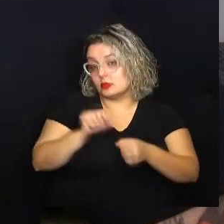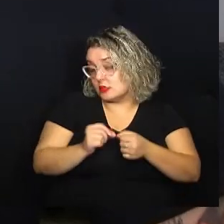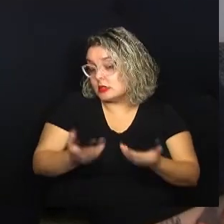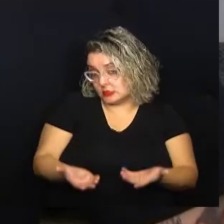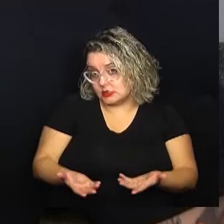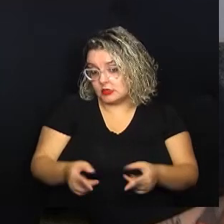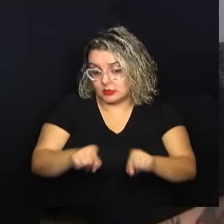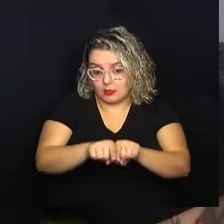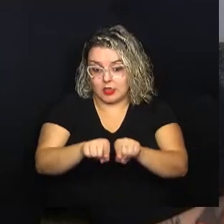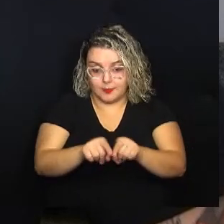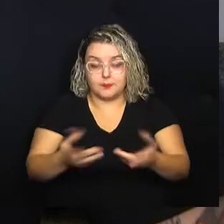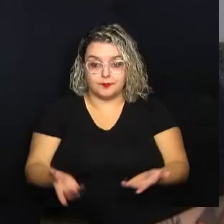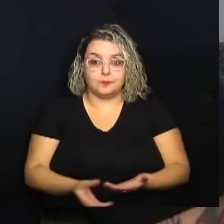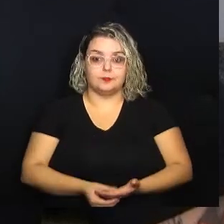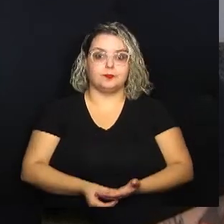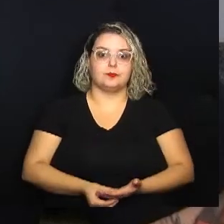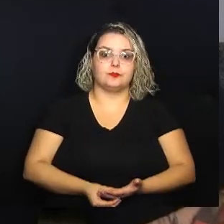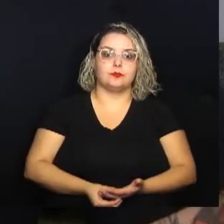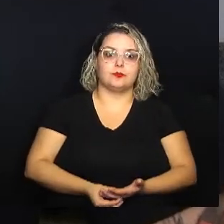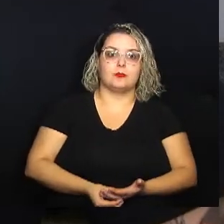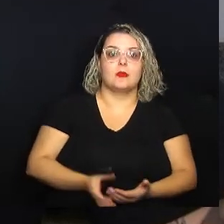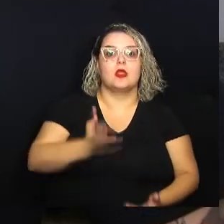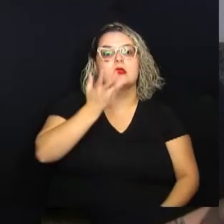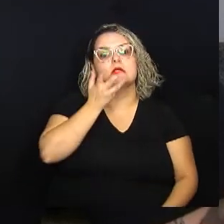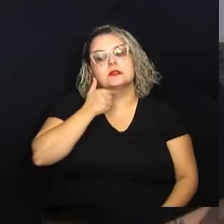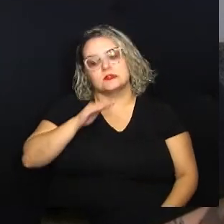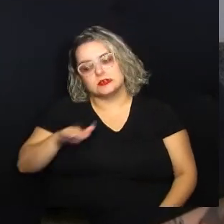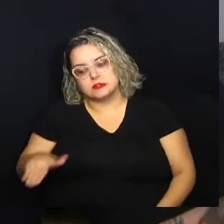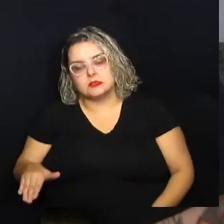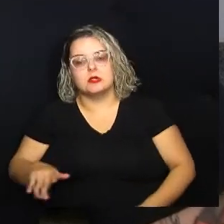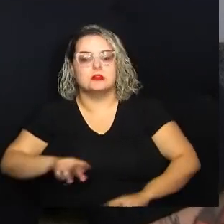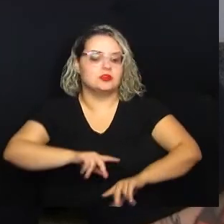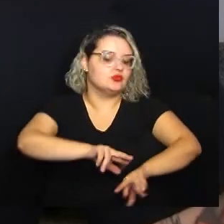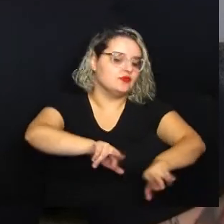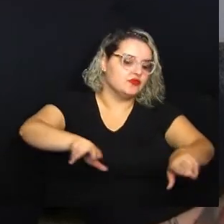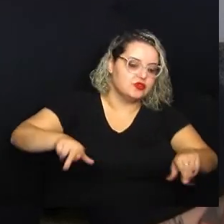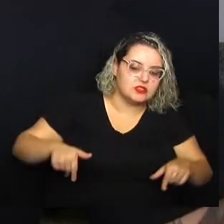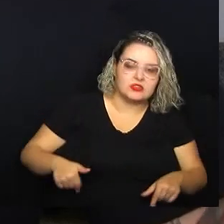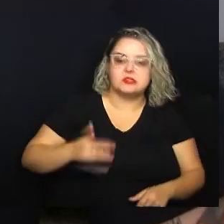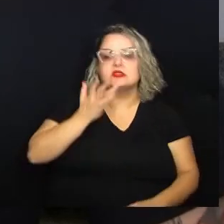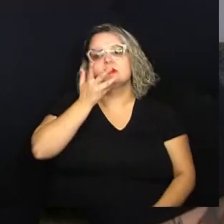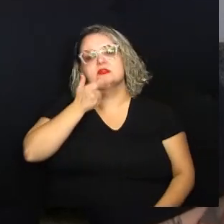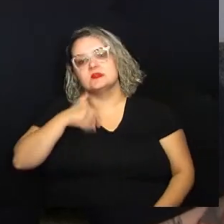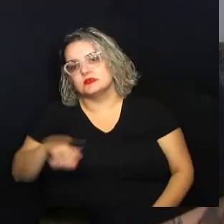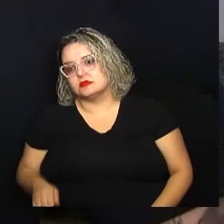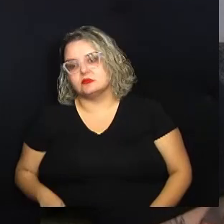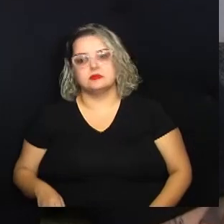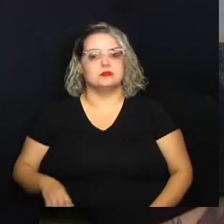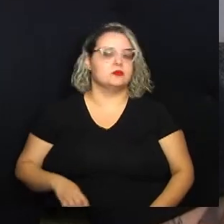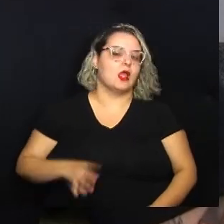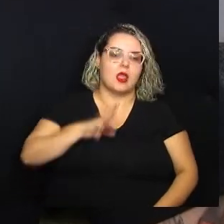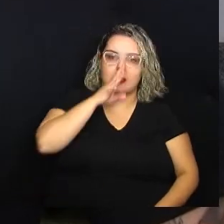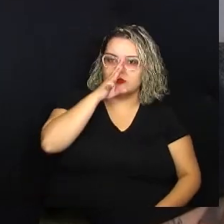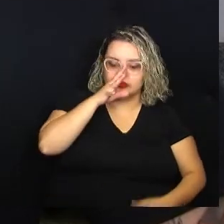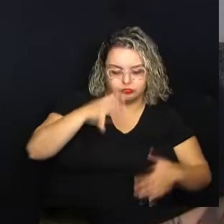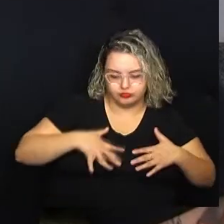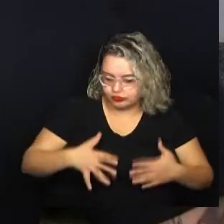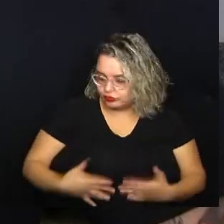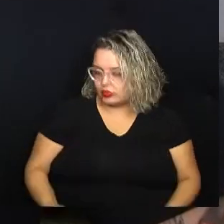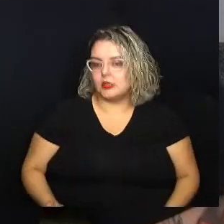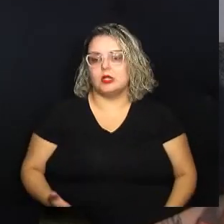E a gente tentou fazer isso aqui também. Então a gente passa da infância dele sobre adversidades na infância, como abuso físico,